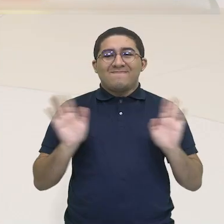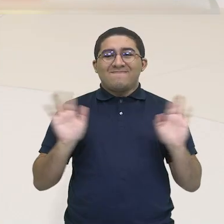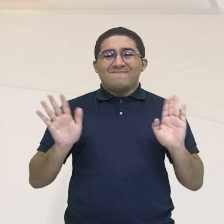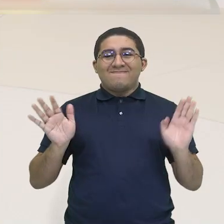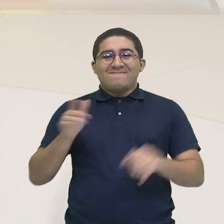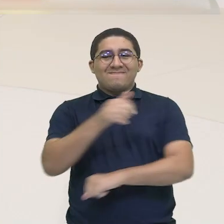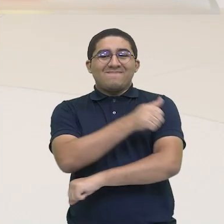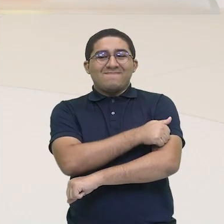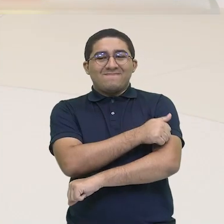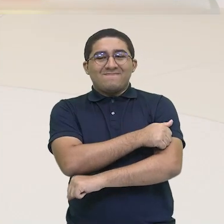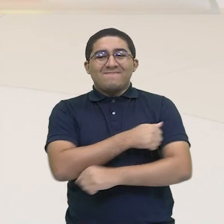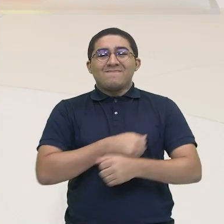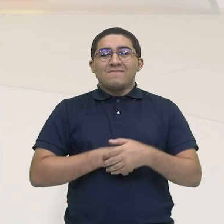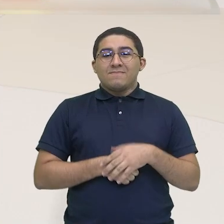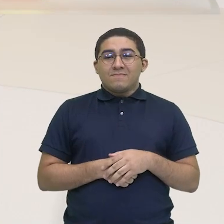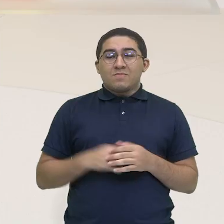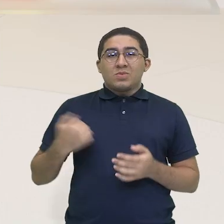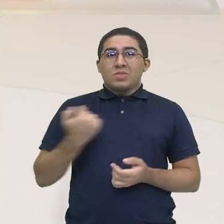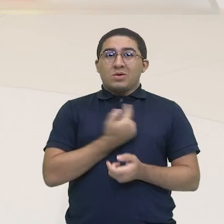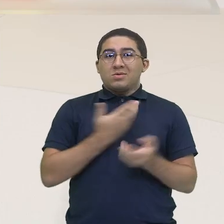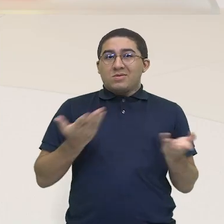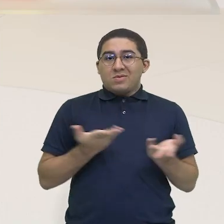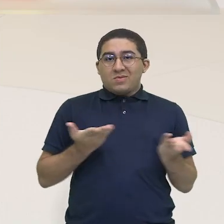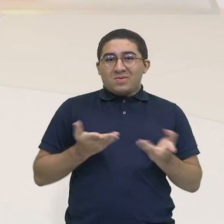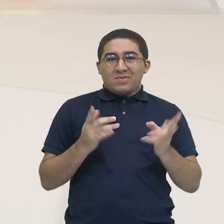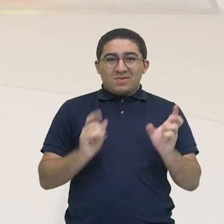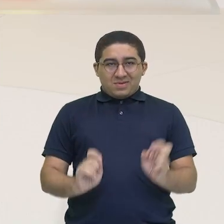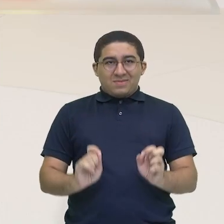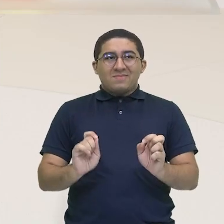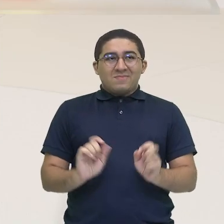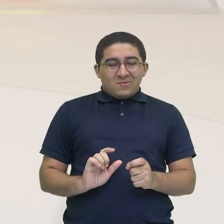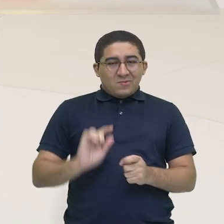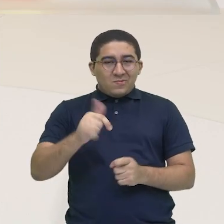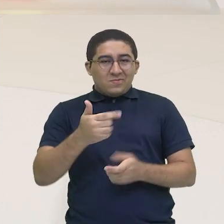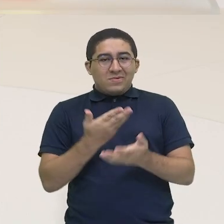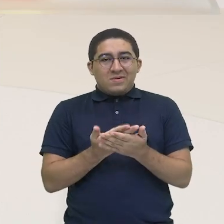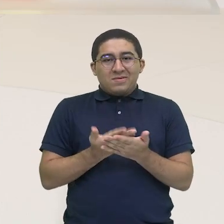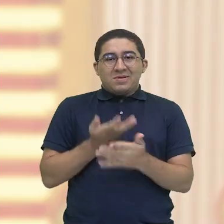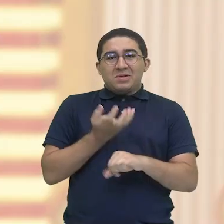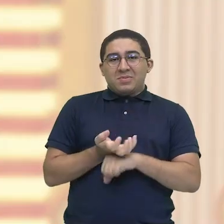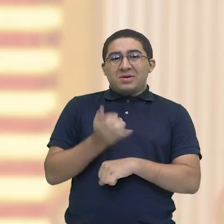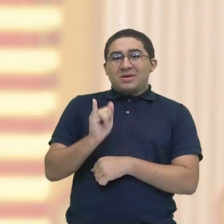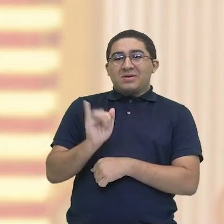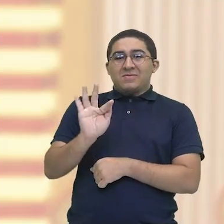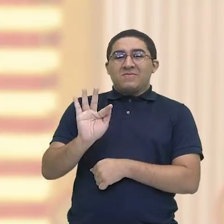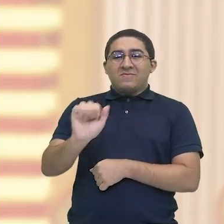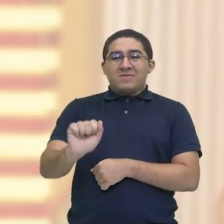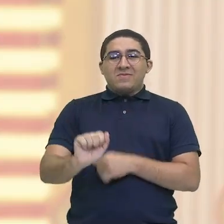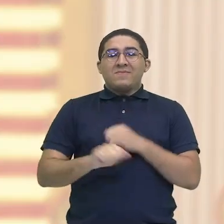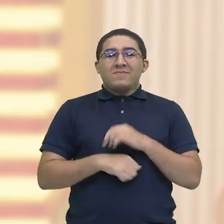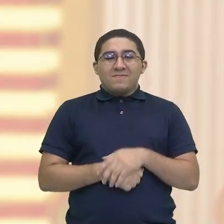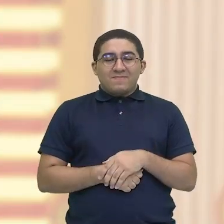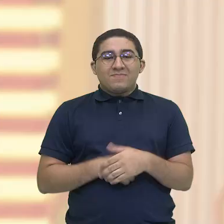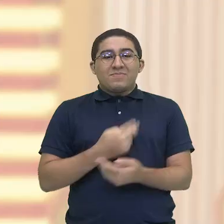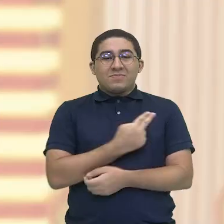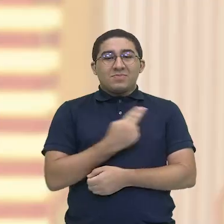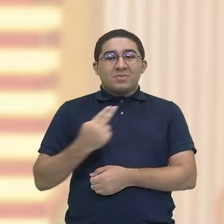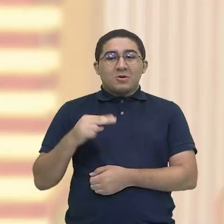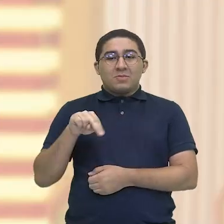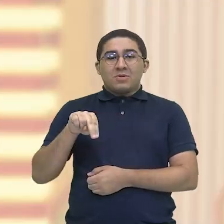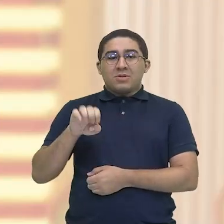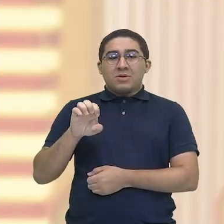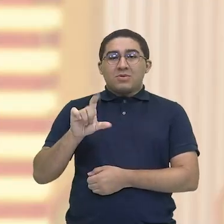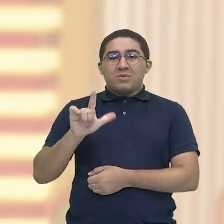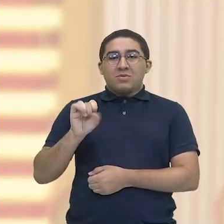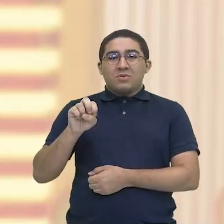Olá, queridos estudantes! Estamos aqui de volta para mais uma aula do IFA. Eu sou o professor Nelson